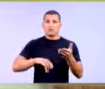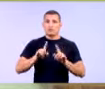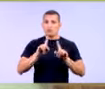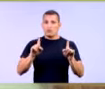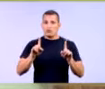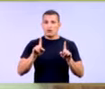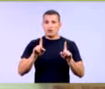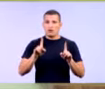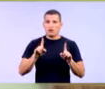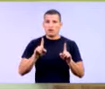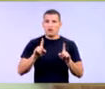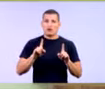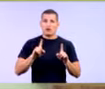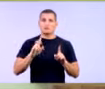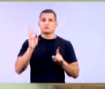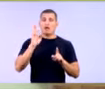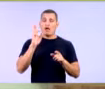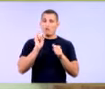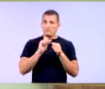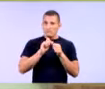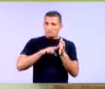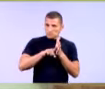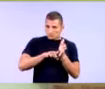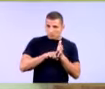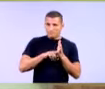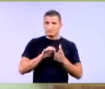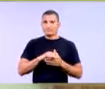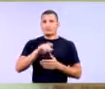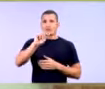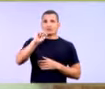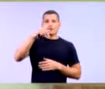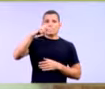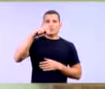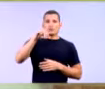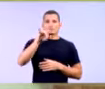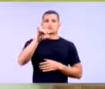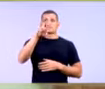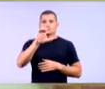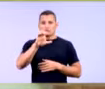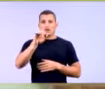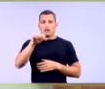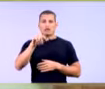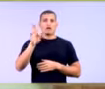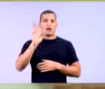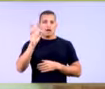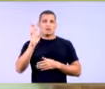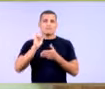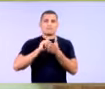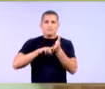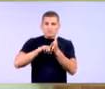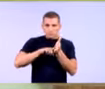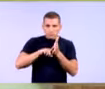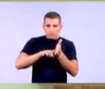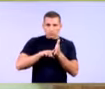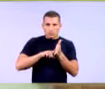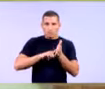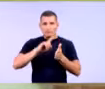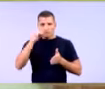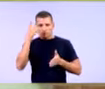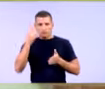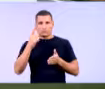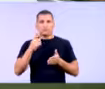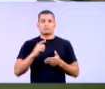quem fez a pesquisa, né? E o apêndice é quando quem pesquisou, produziu ou criou aquele